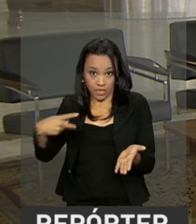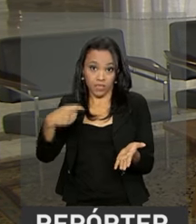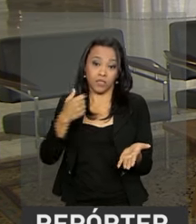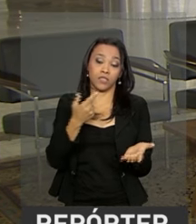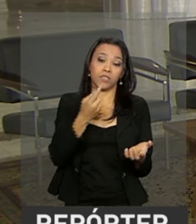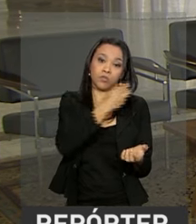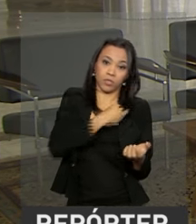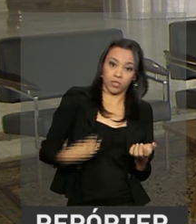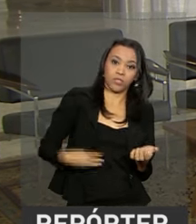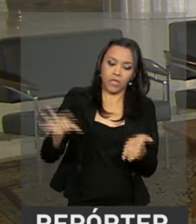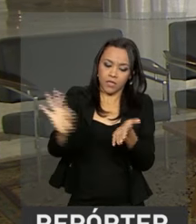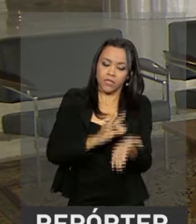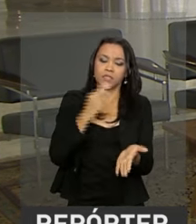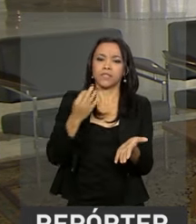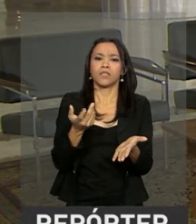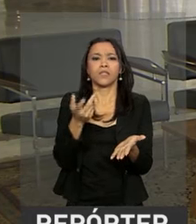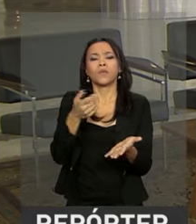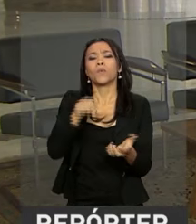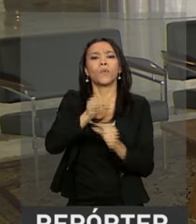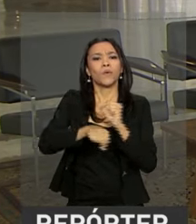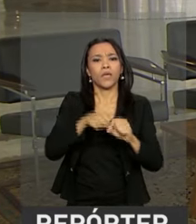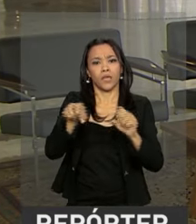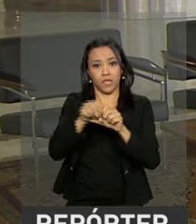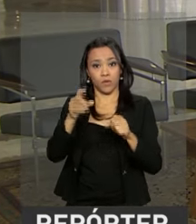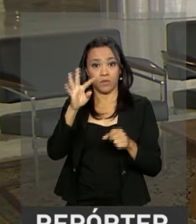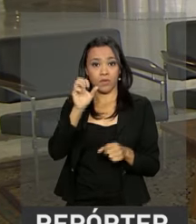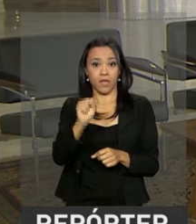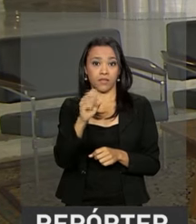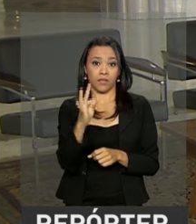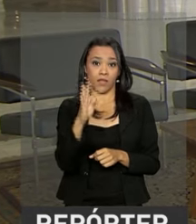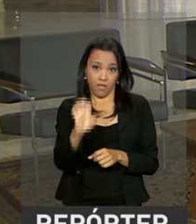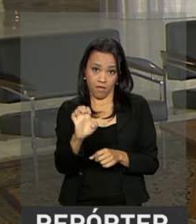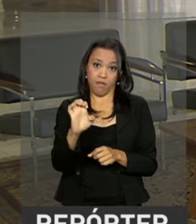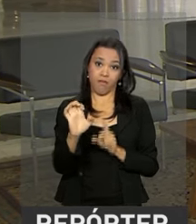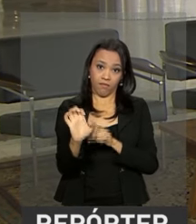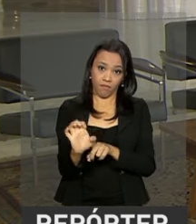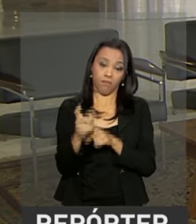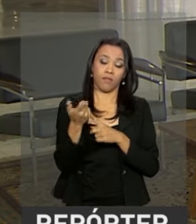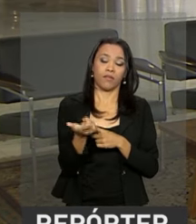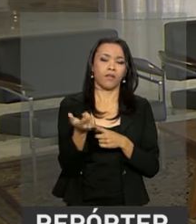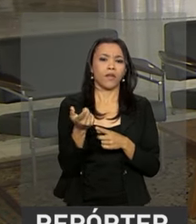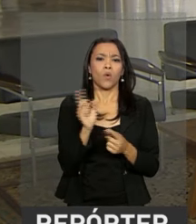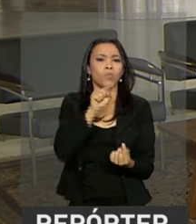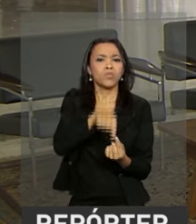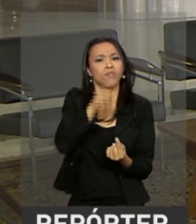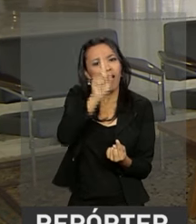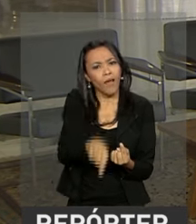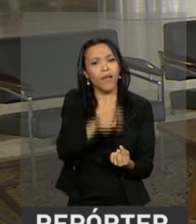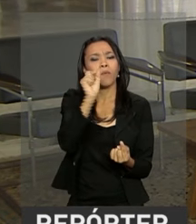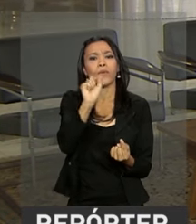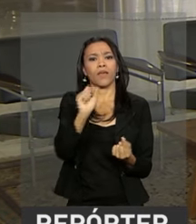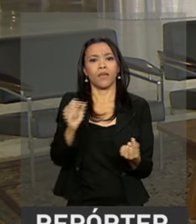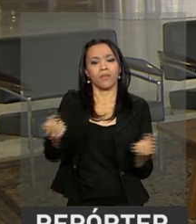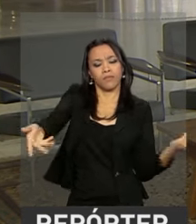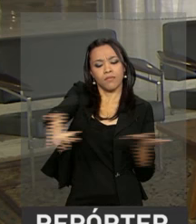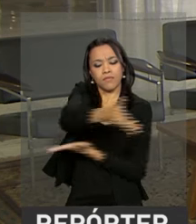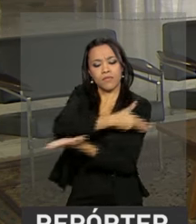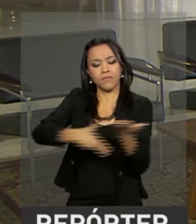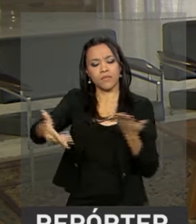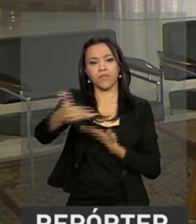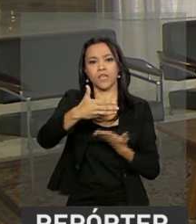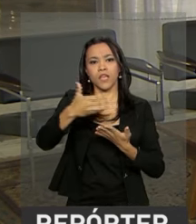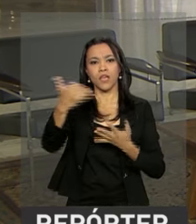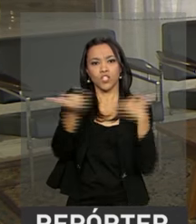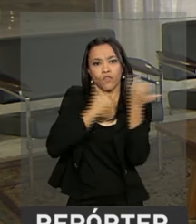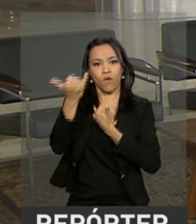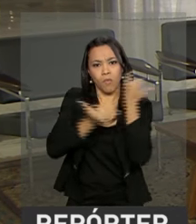cooperação técnica entre a Presidência da República e o Tribunal Superior Eleitoral, o TSE. A iniciativa é para promover a integração,